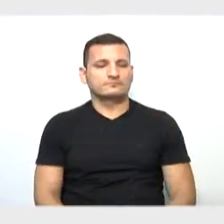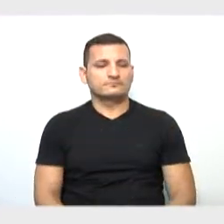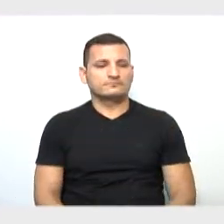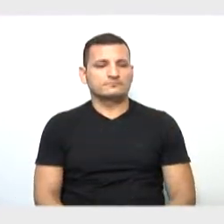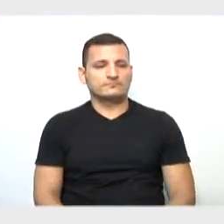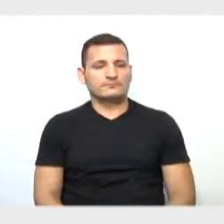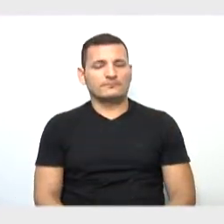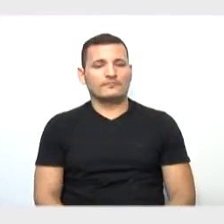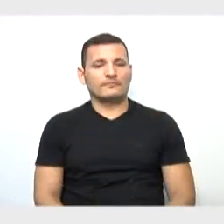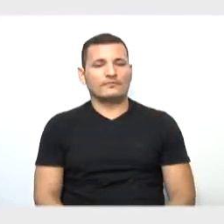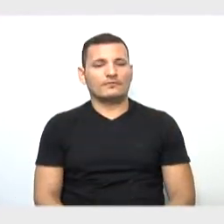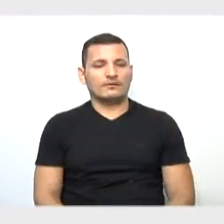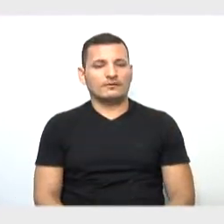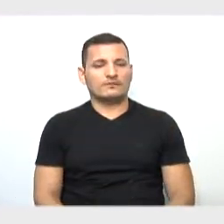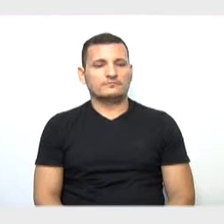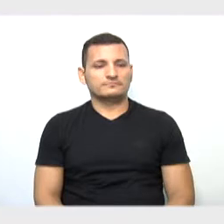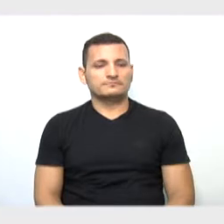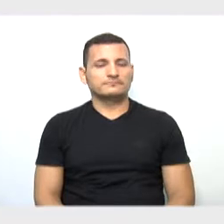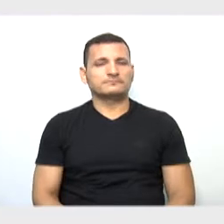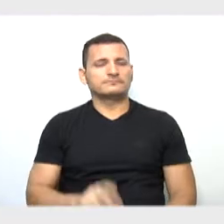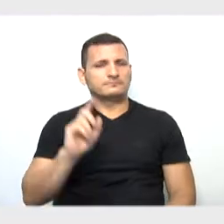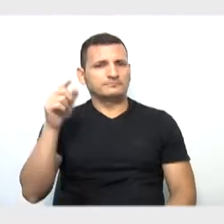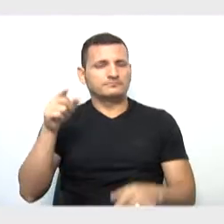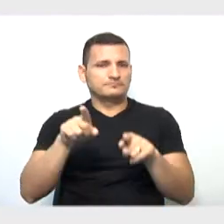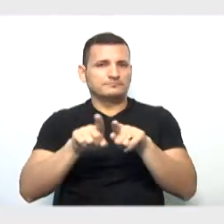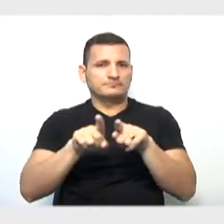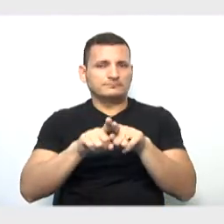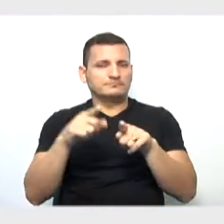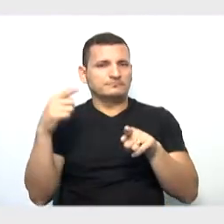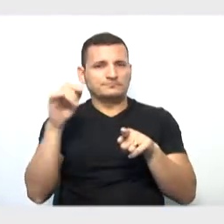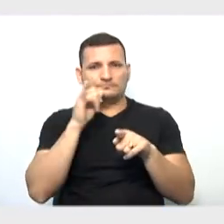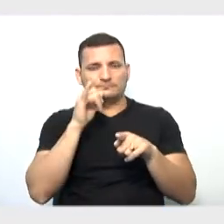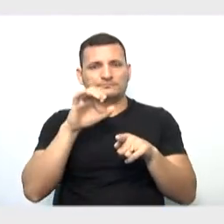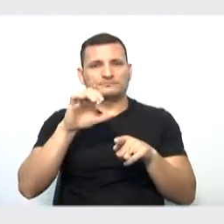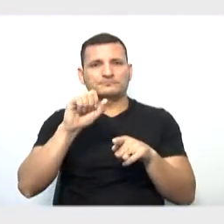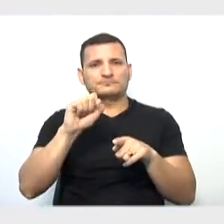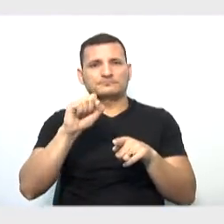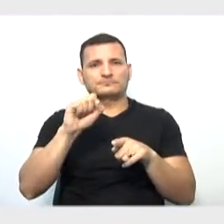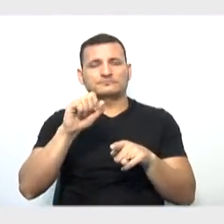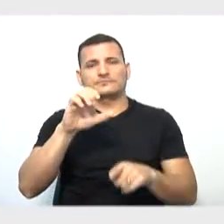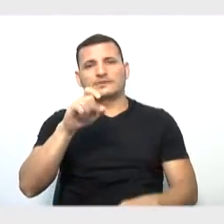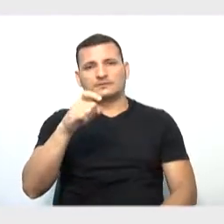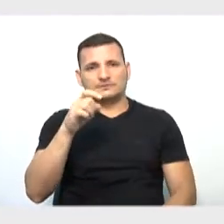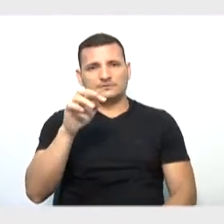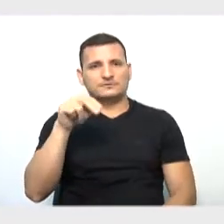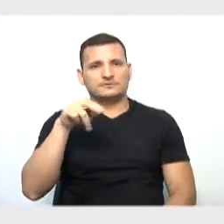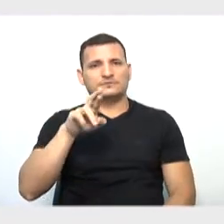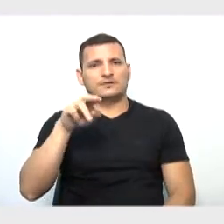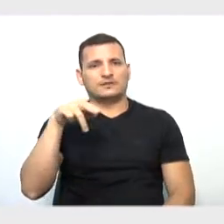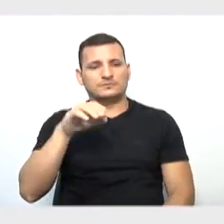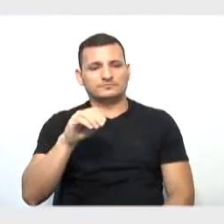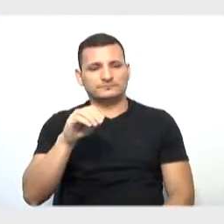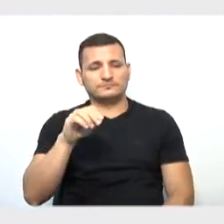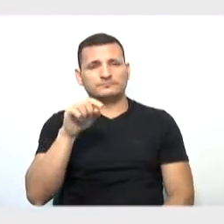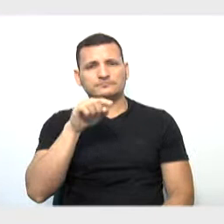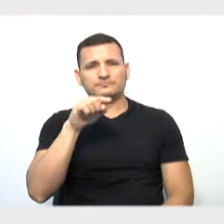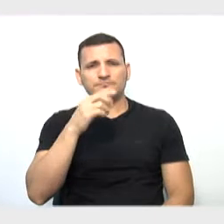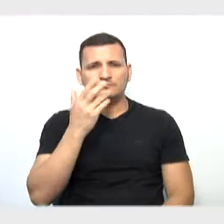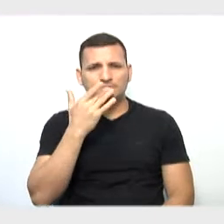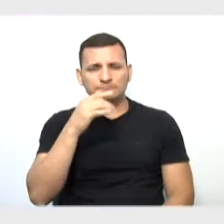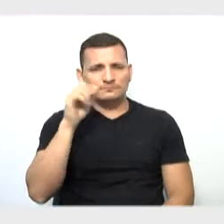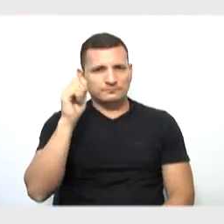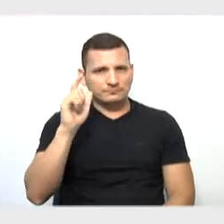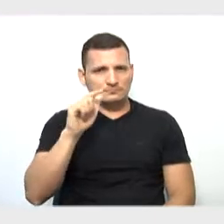dentro. Esse é um exemplo que eu estou dando. Mas nós também vamos fazer o externo. Essa function que ficou azulzinho,